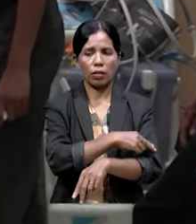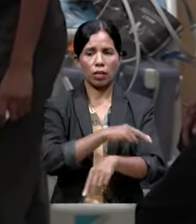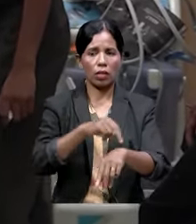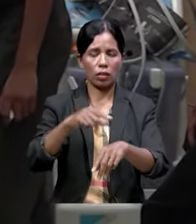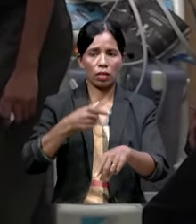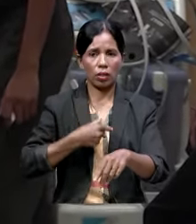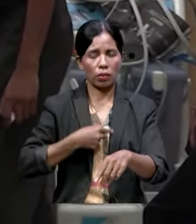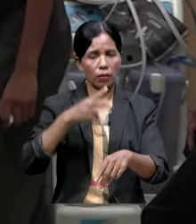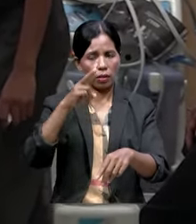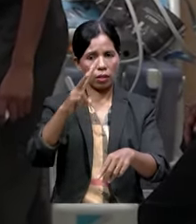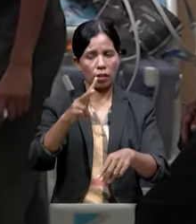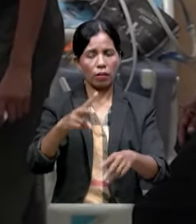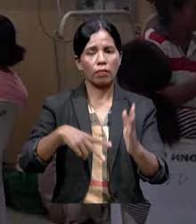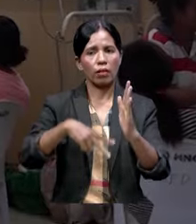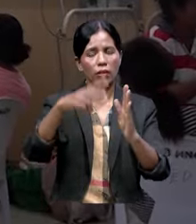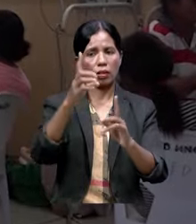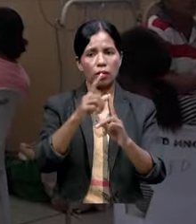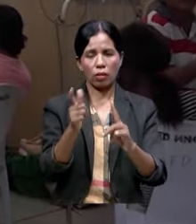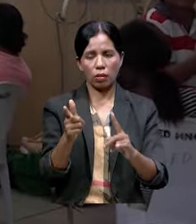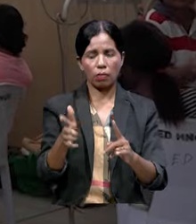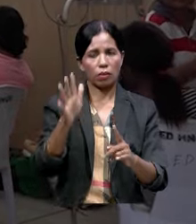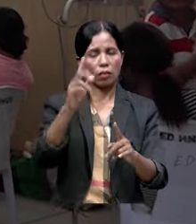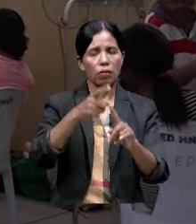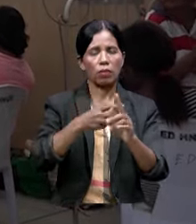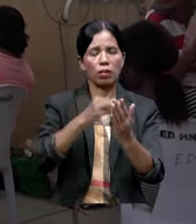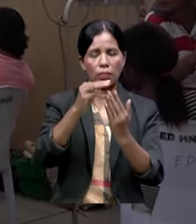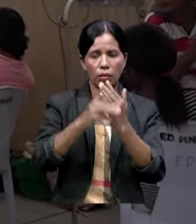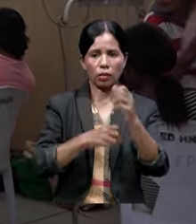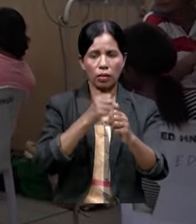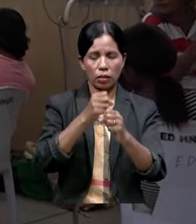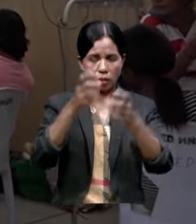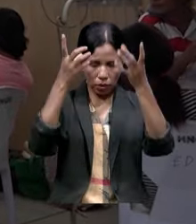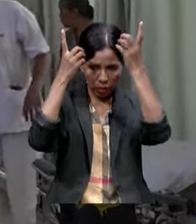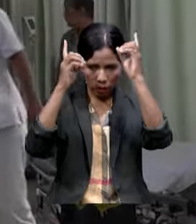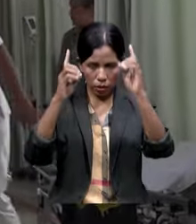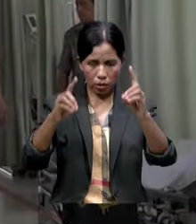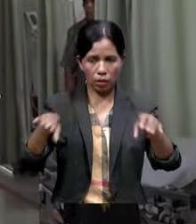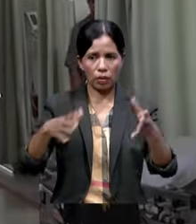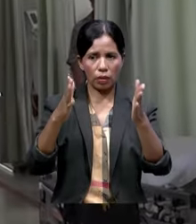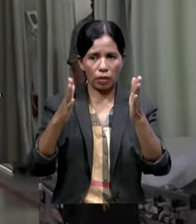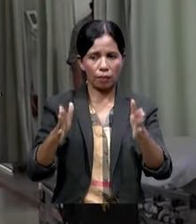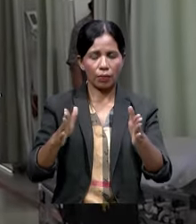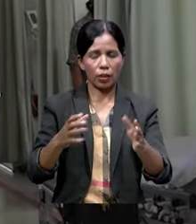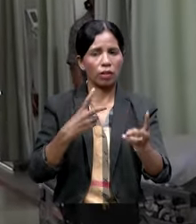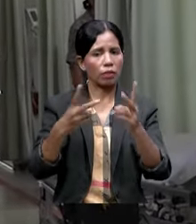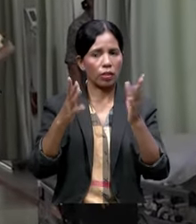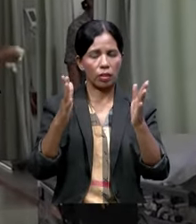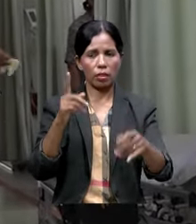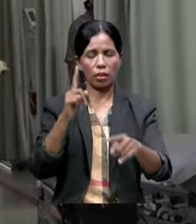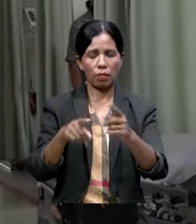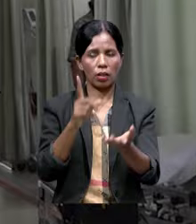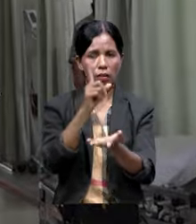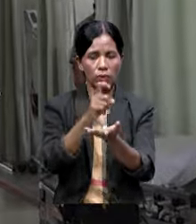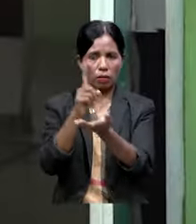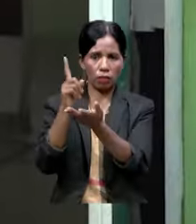Valadares hasai válido e alorong ronor selima fulan marso tinang ne hori decidi funcionário tanto visitante atu labele hasai